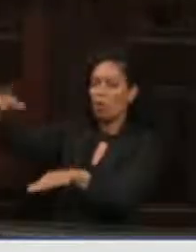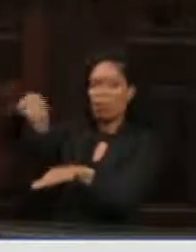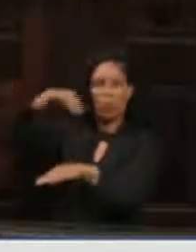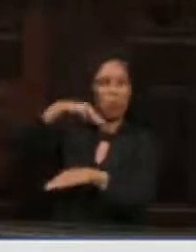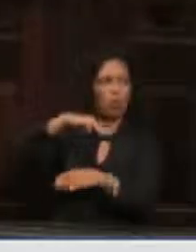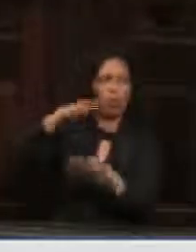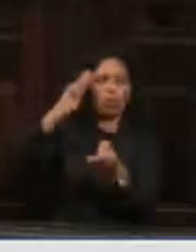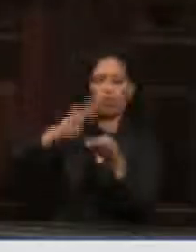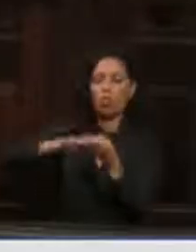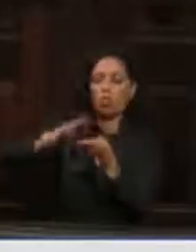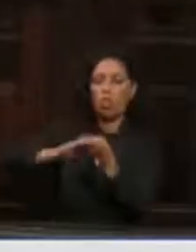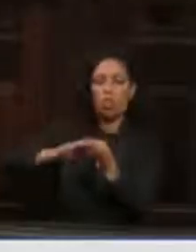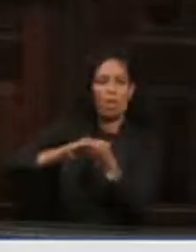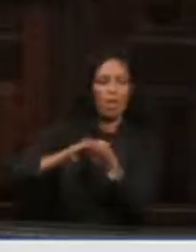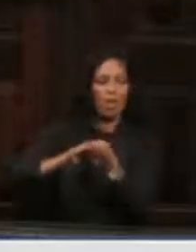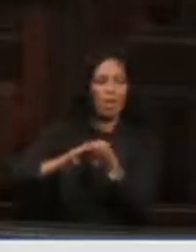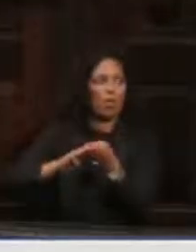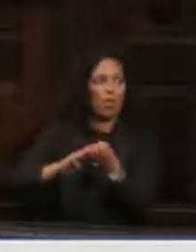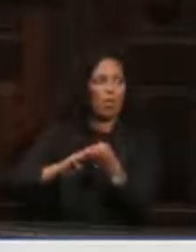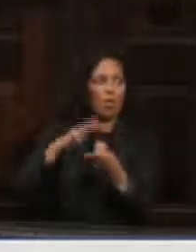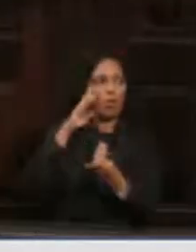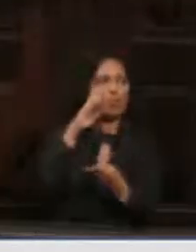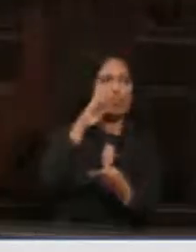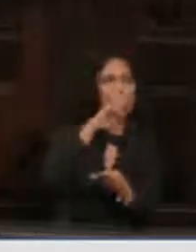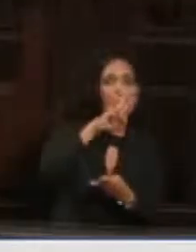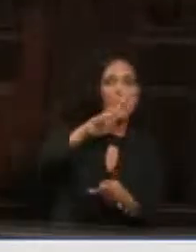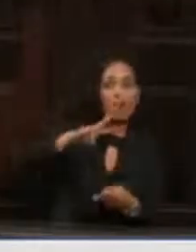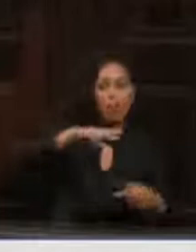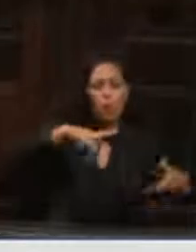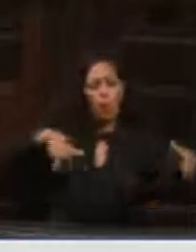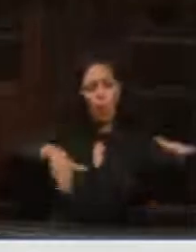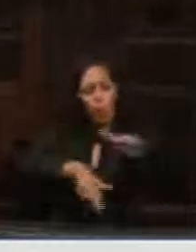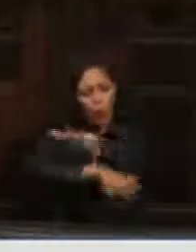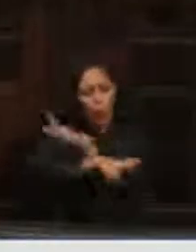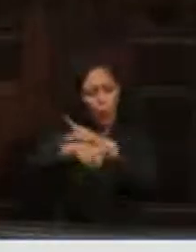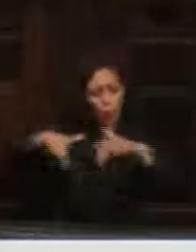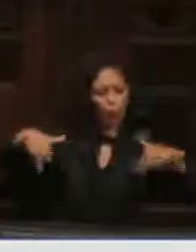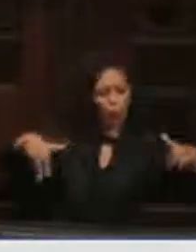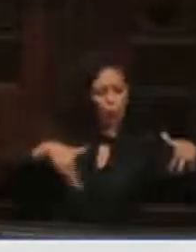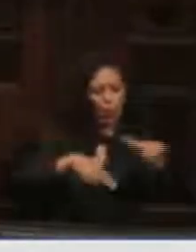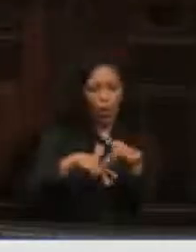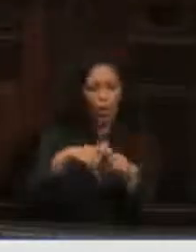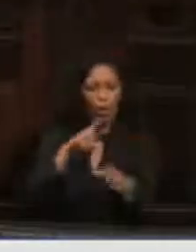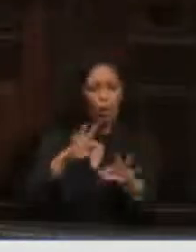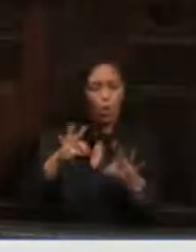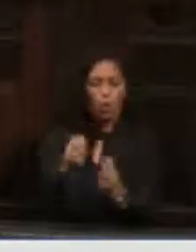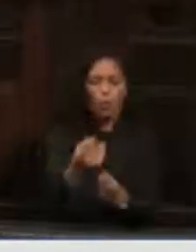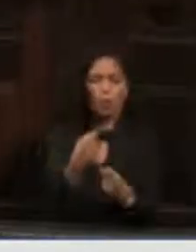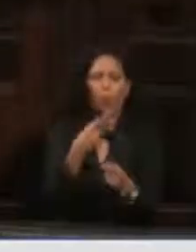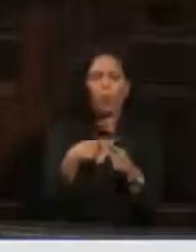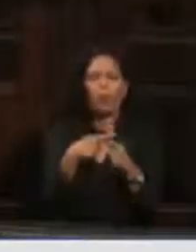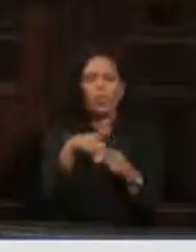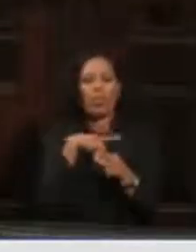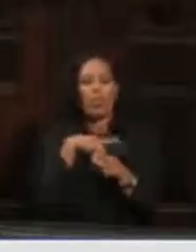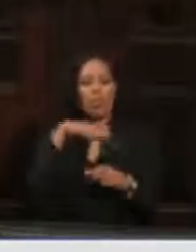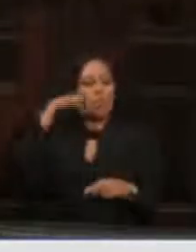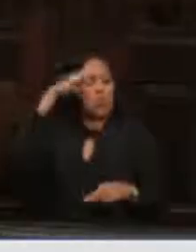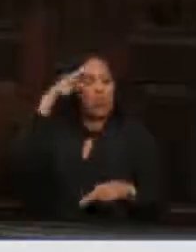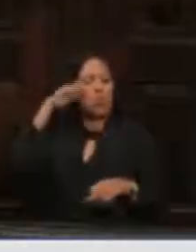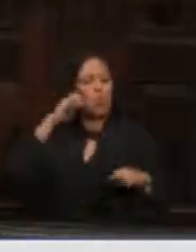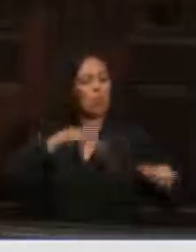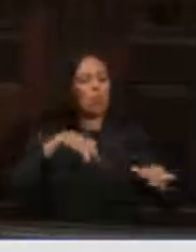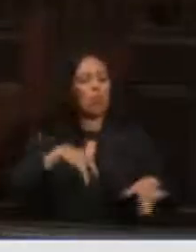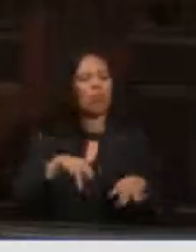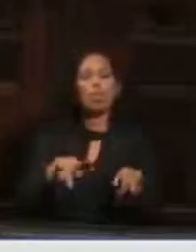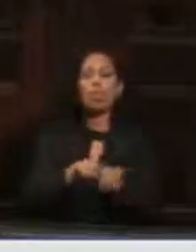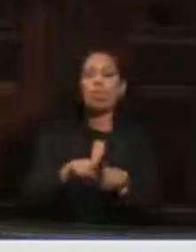Samuel Malafaia, você anda por todas as ruas, porque tem o exército, tem a polícia, te dá essa